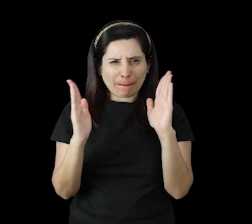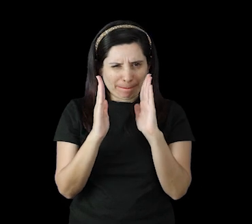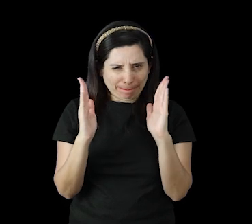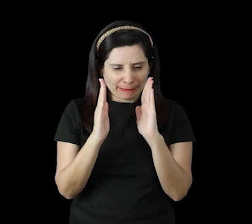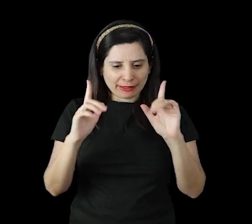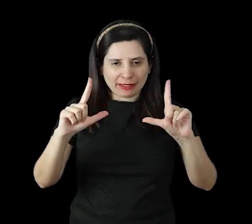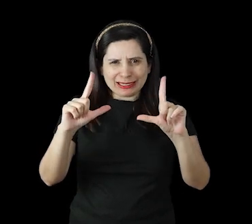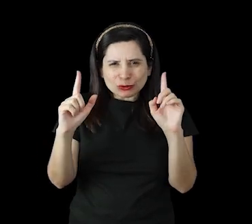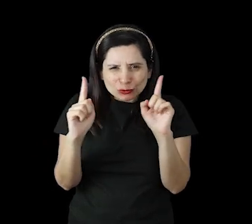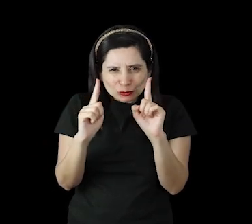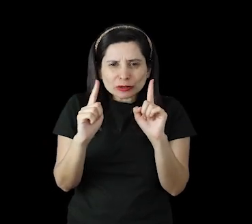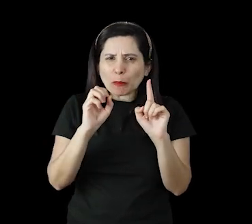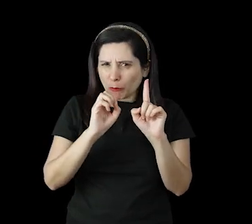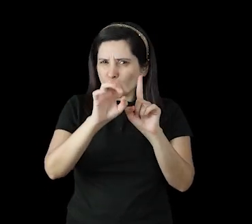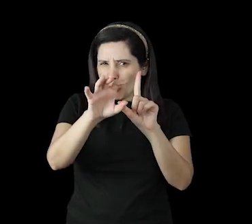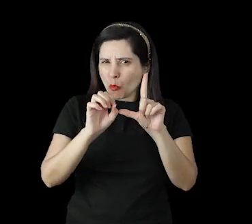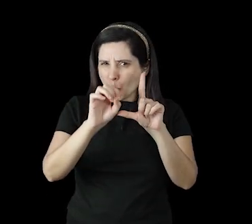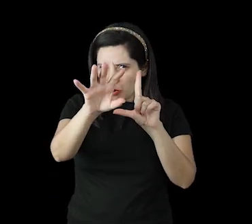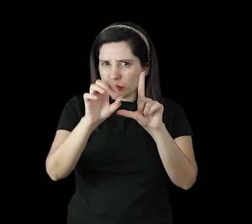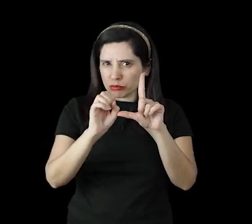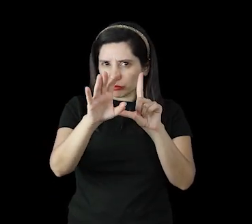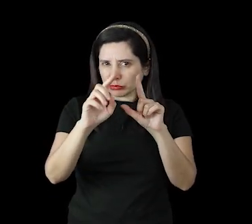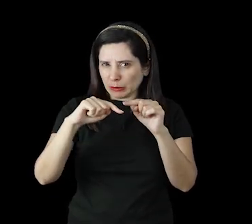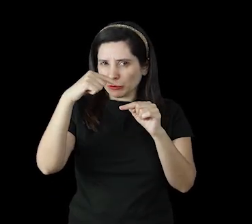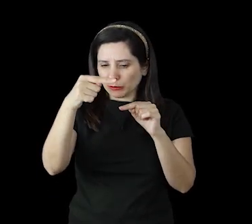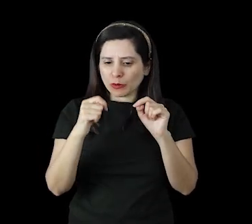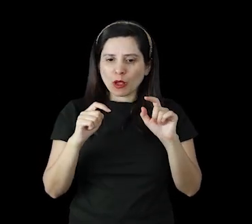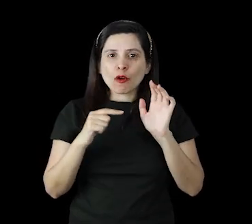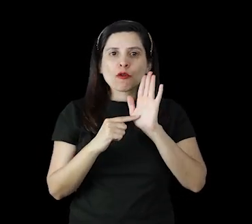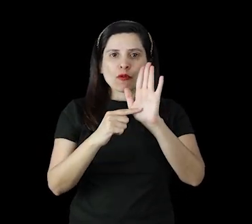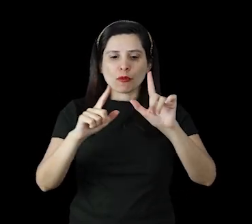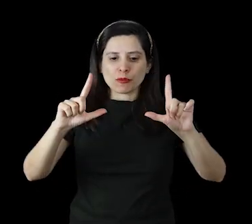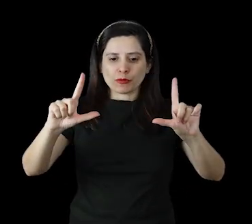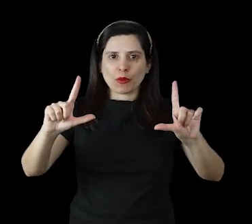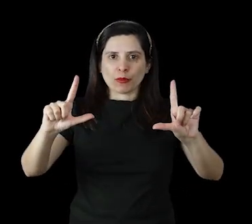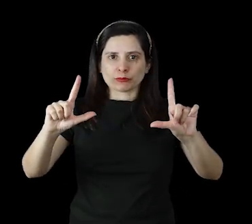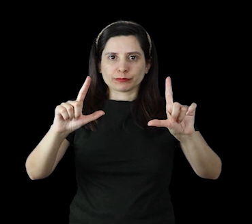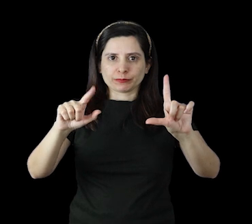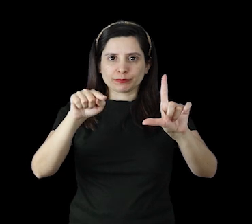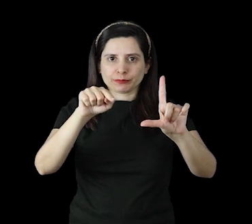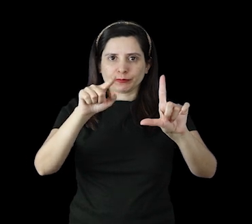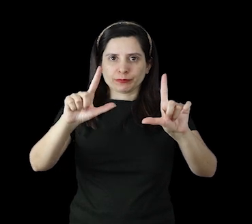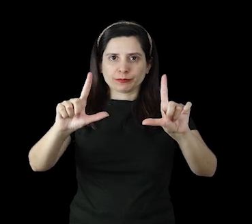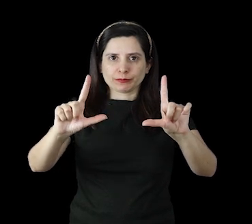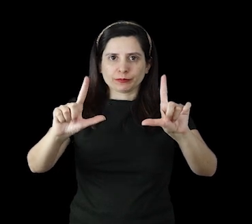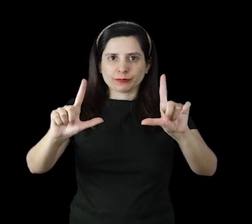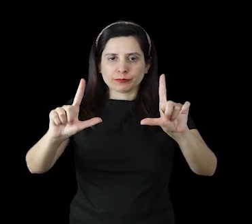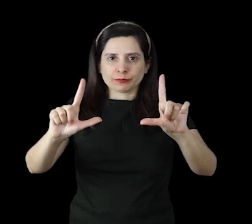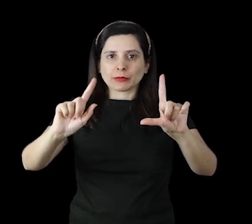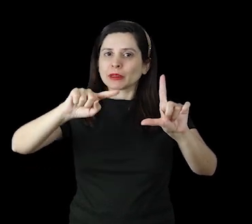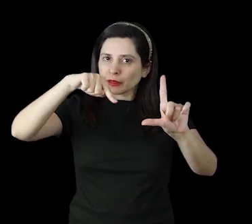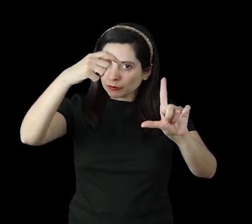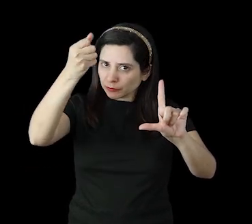mas eu vou mandar para vocês também. Eu vou mostrar esse modelo, mas depois a gente vai falar de